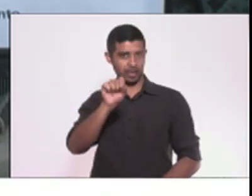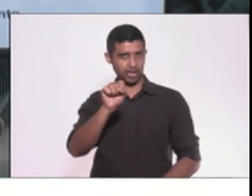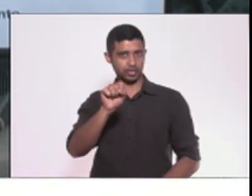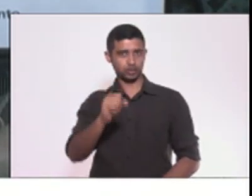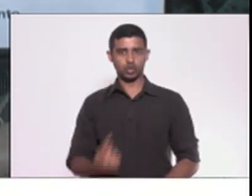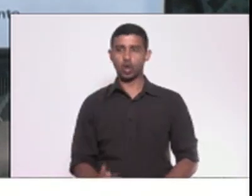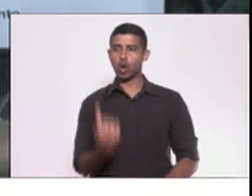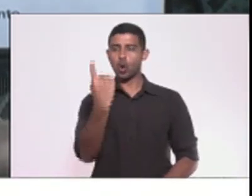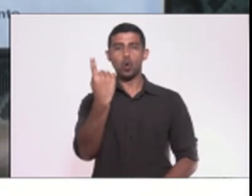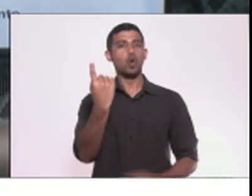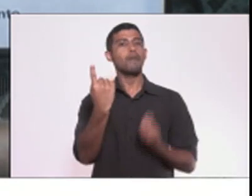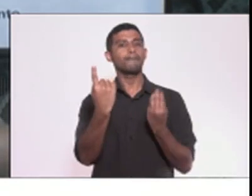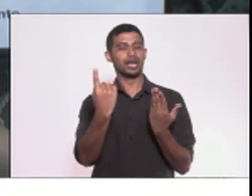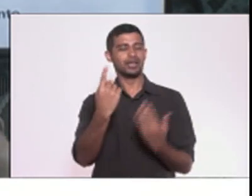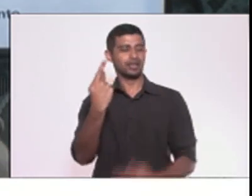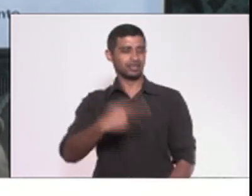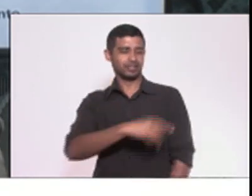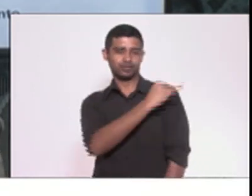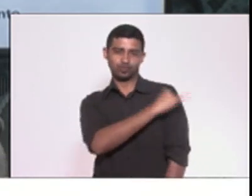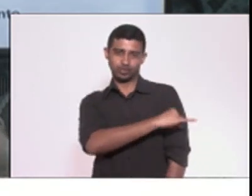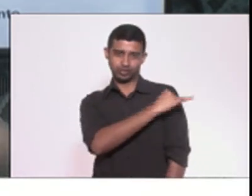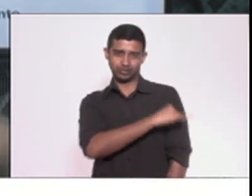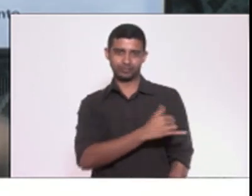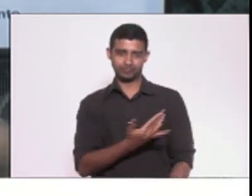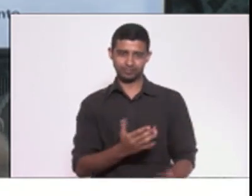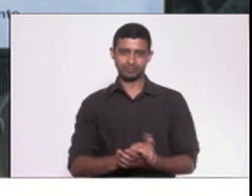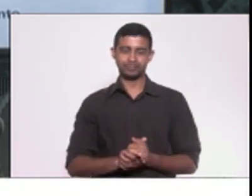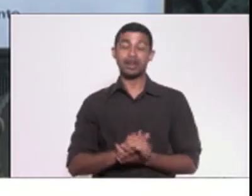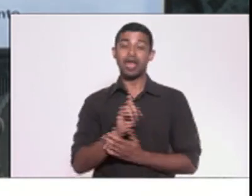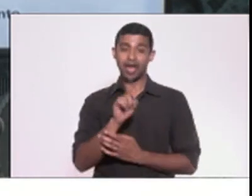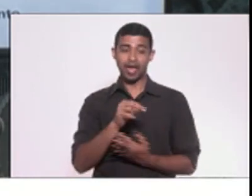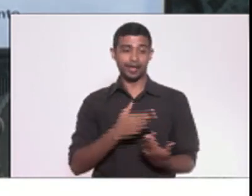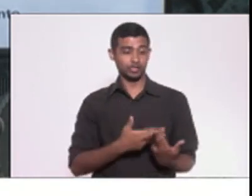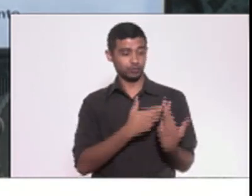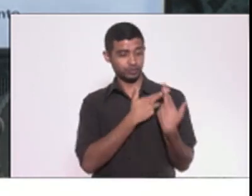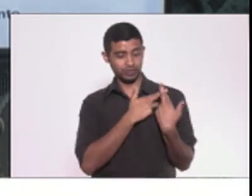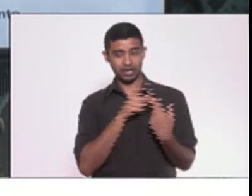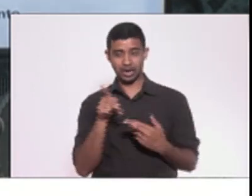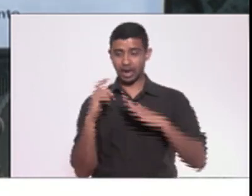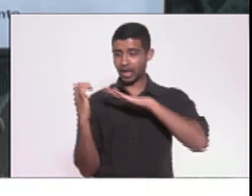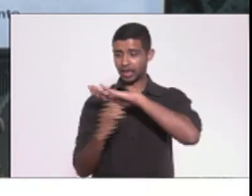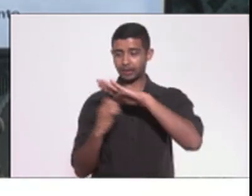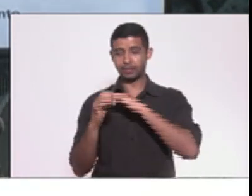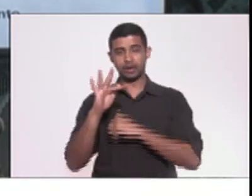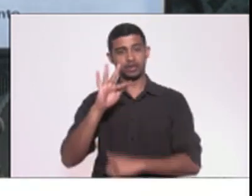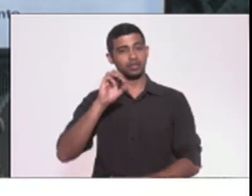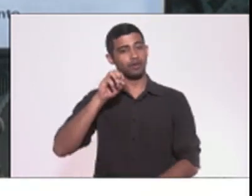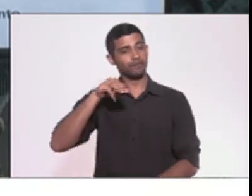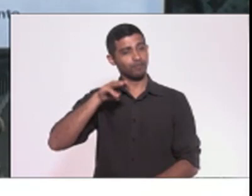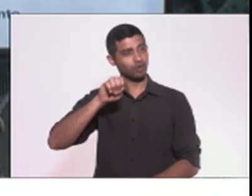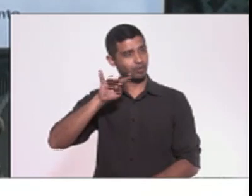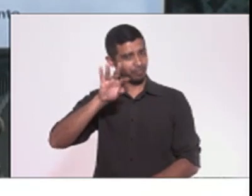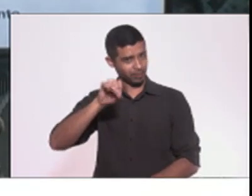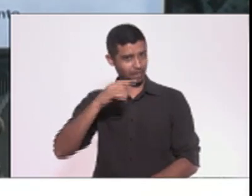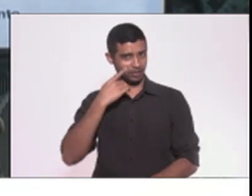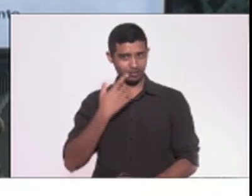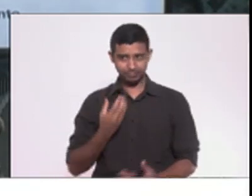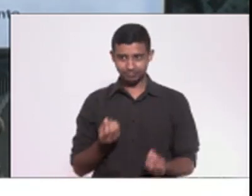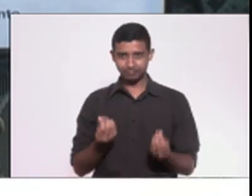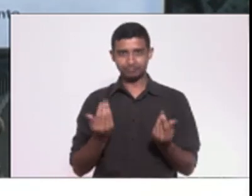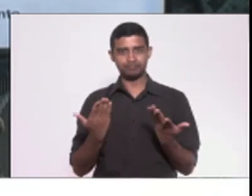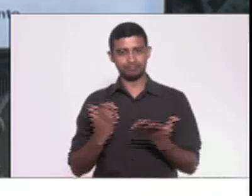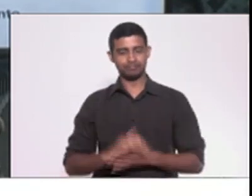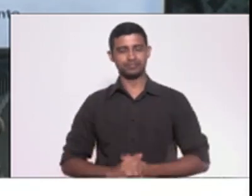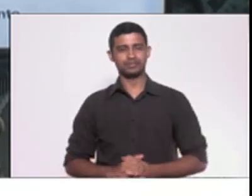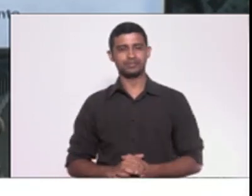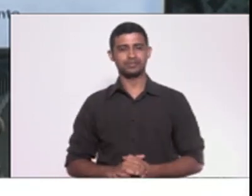exclusivo para um Estado. Esse é o papel de uma agência de fomento, de um tamanho diminuto, mas com